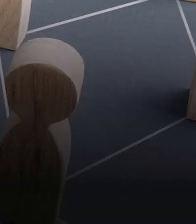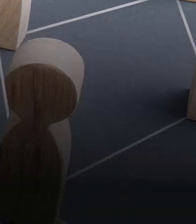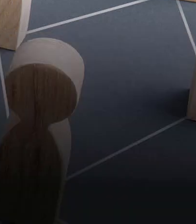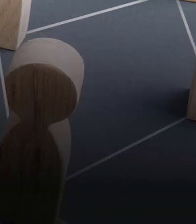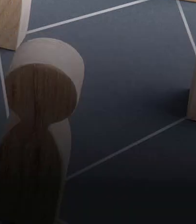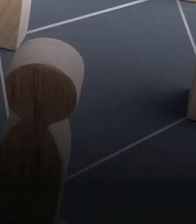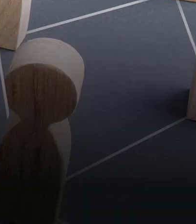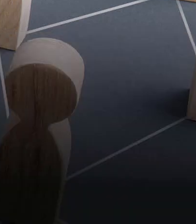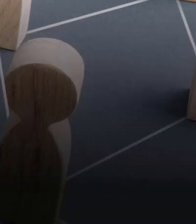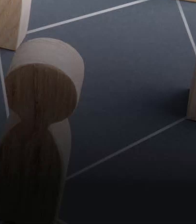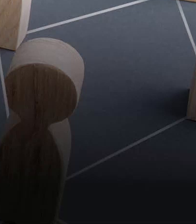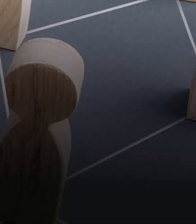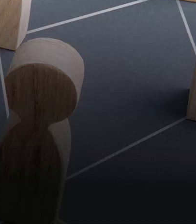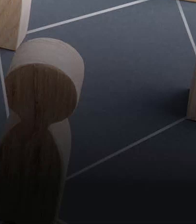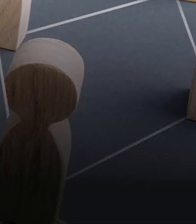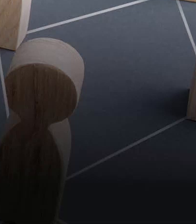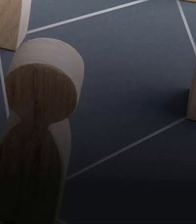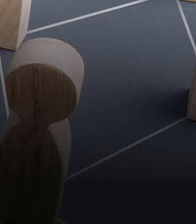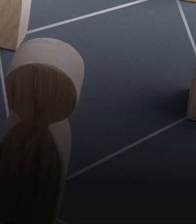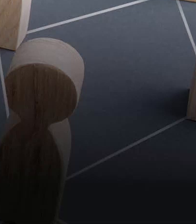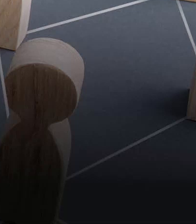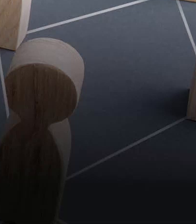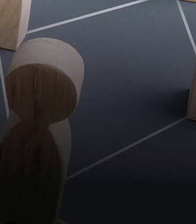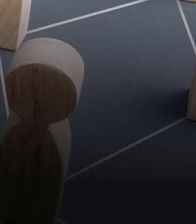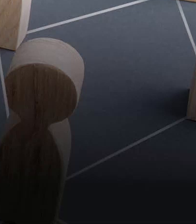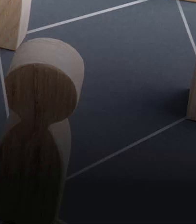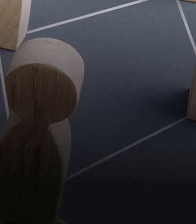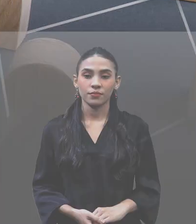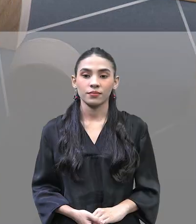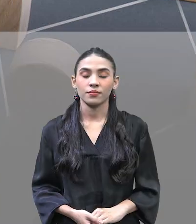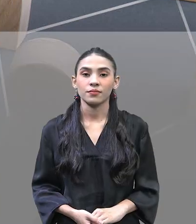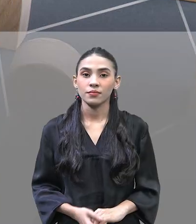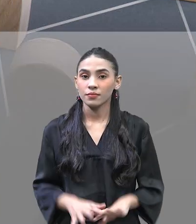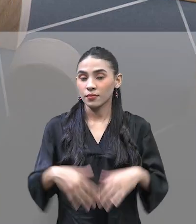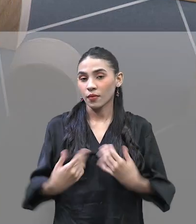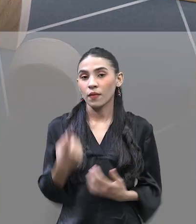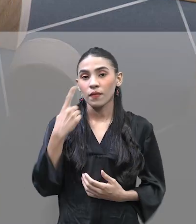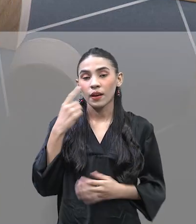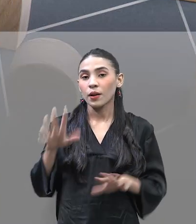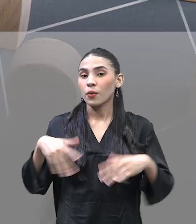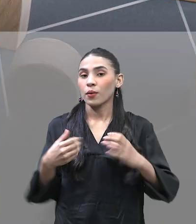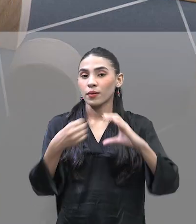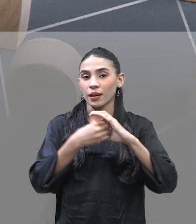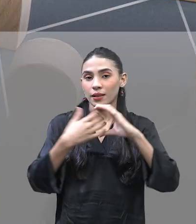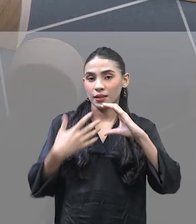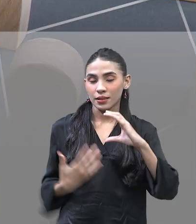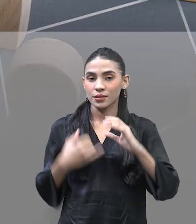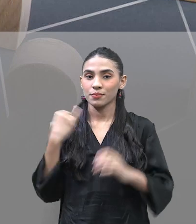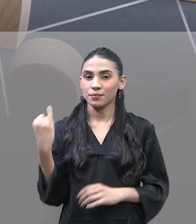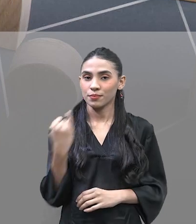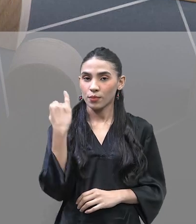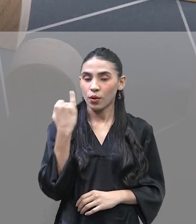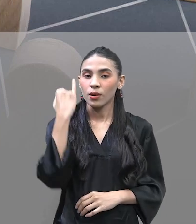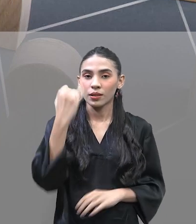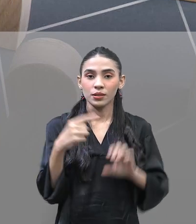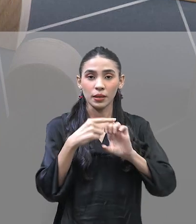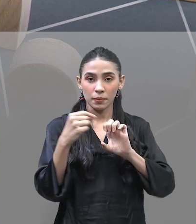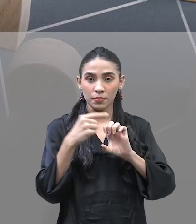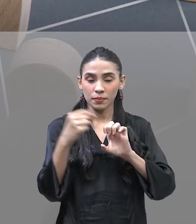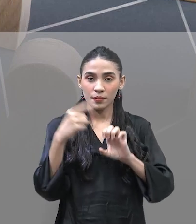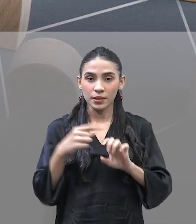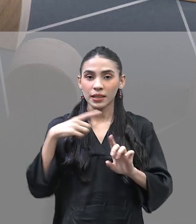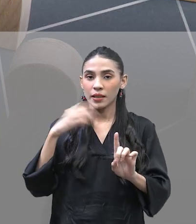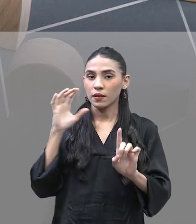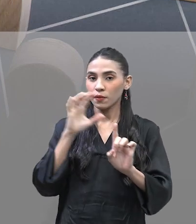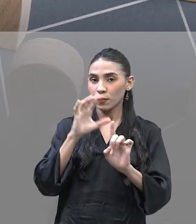ali o trabalho em conjunto. E aí a gente vai ver quais são esses elementos essenciais para um empreendimento de